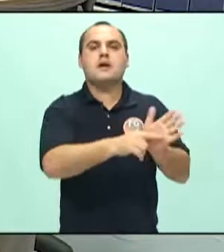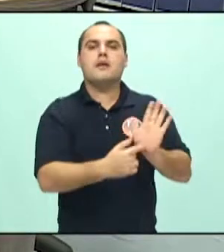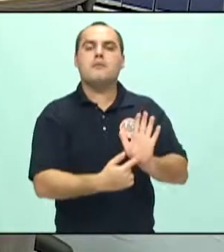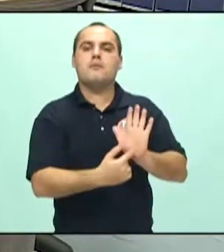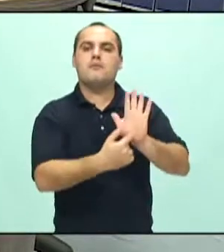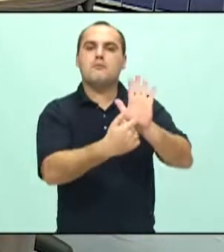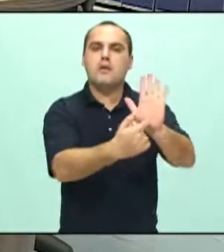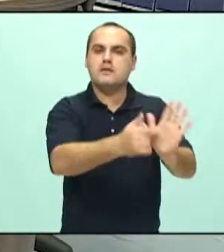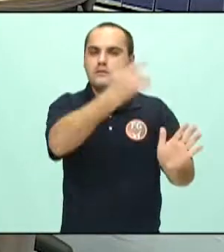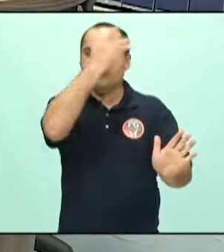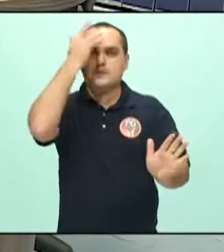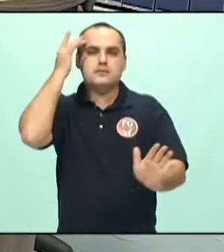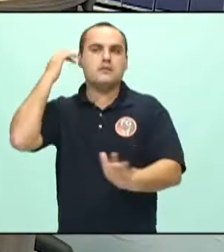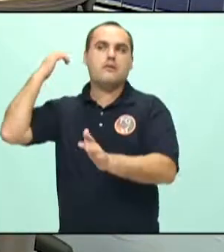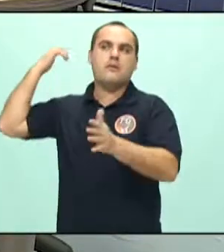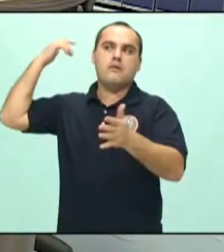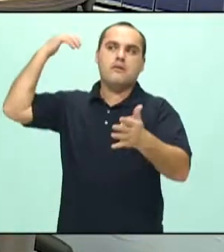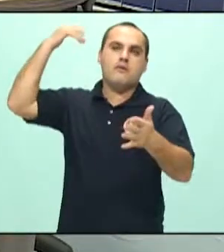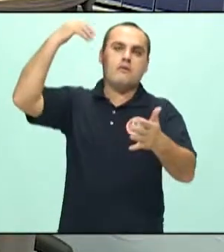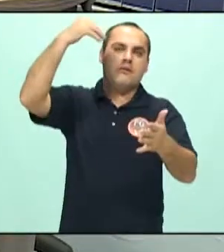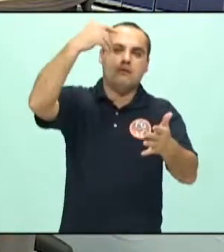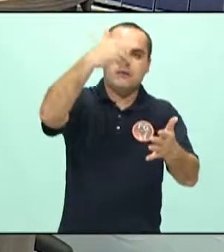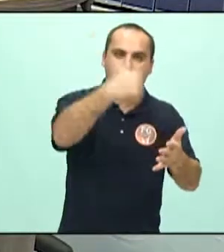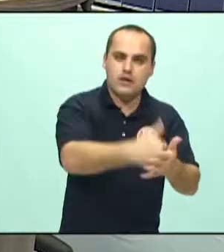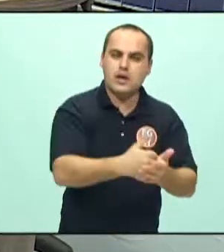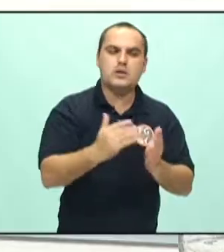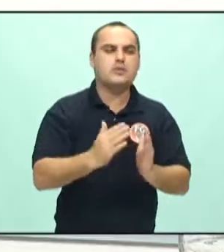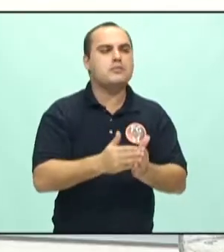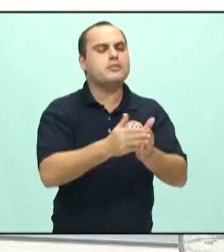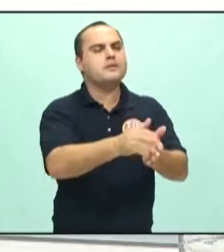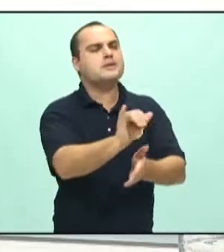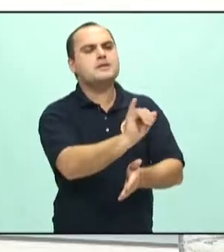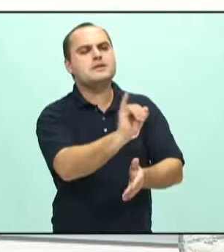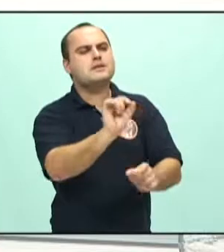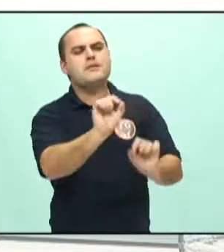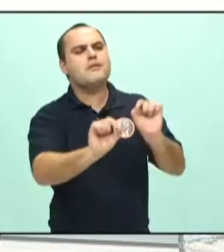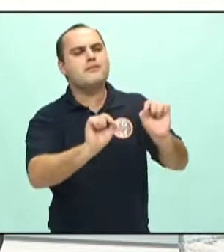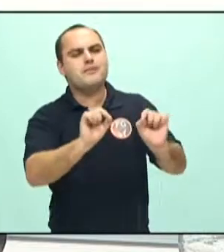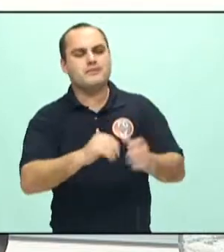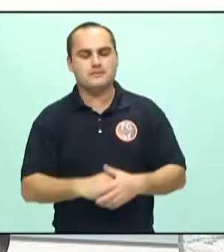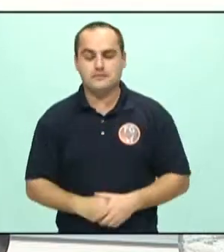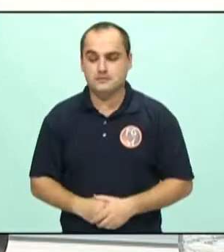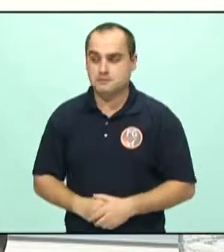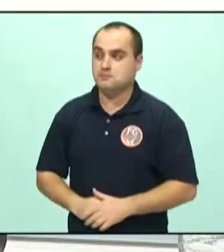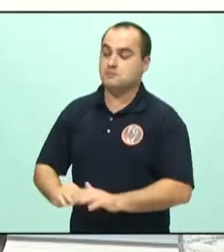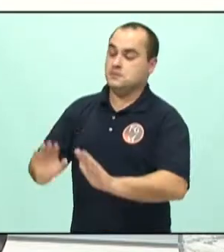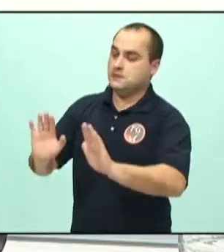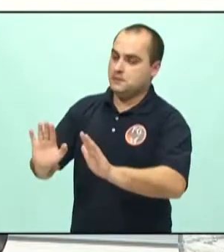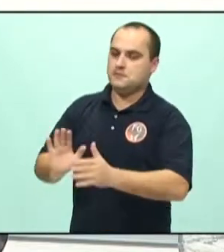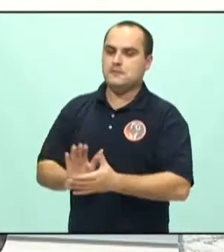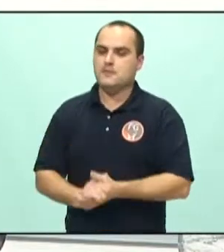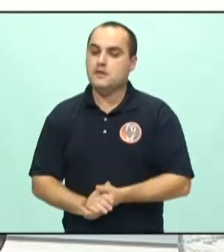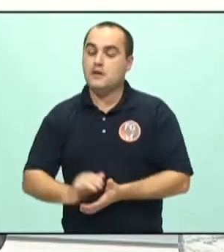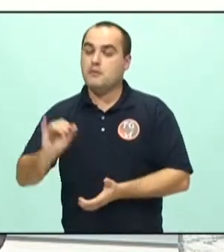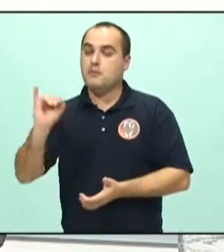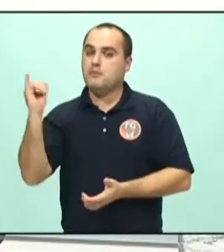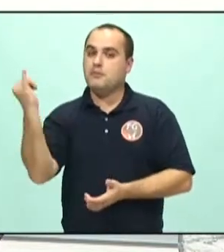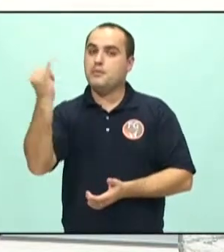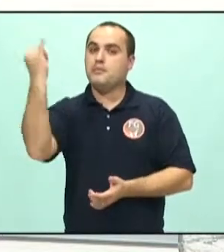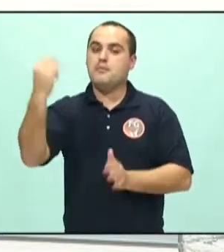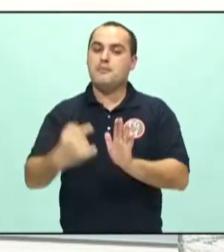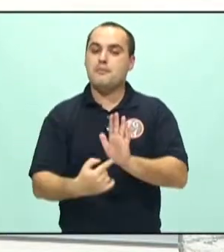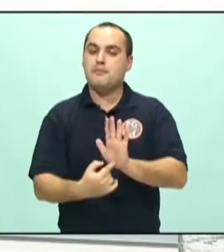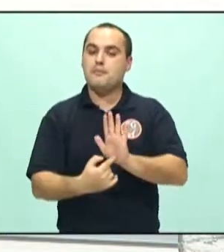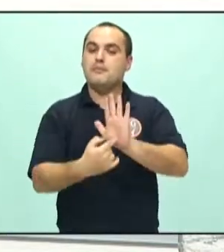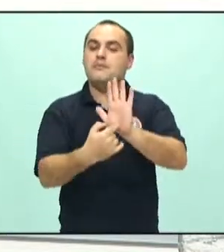desses personagens, que fazem parte da história de Itajaí? Foi importante mostrar para a sociedade a realidade do trabalho do